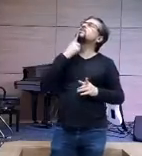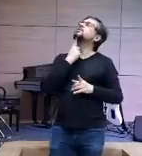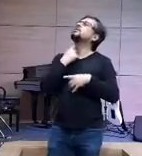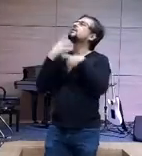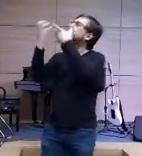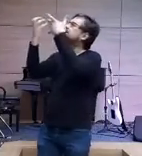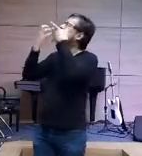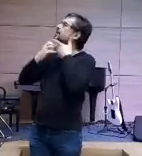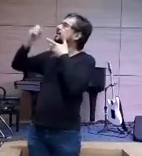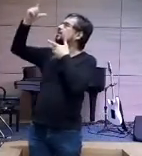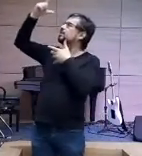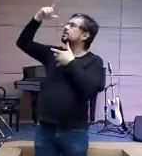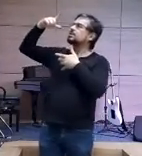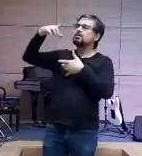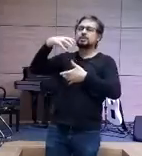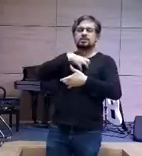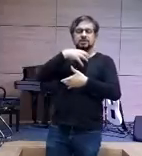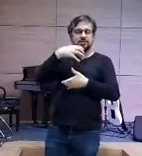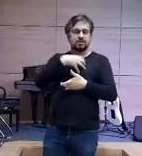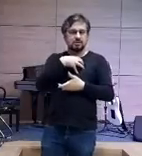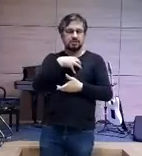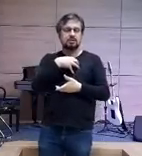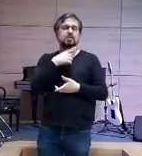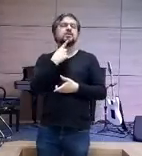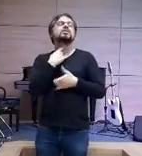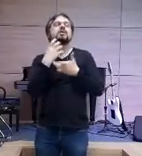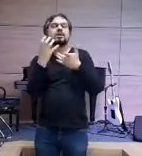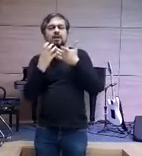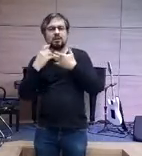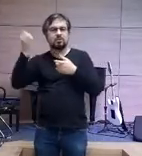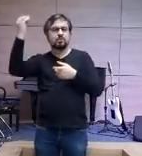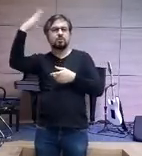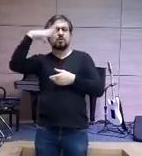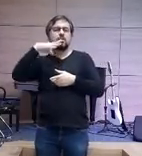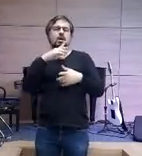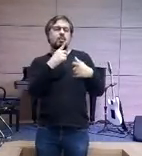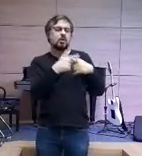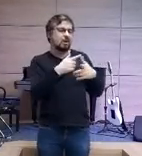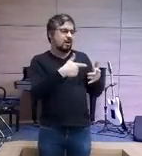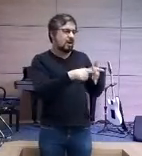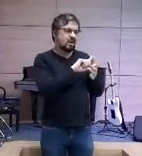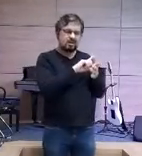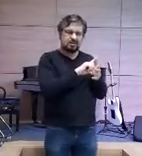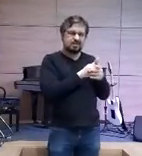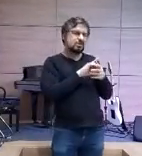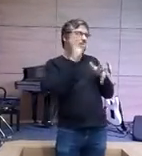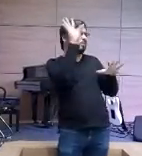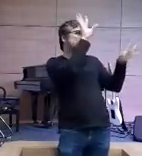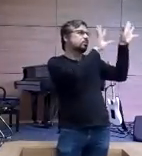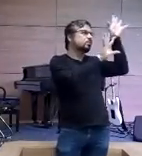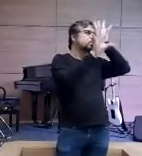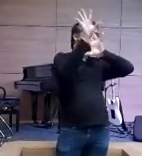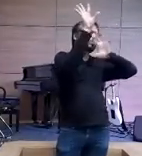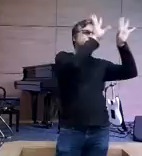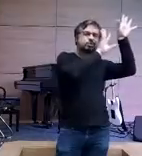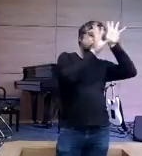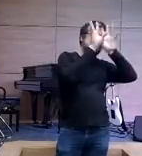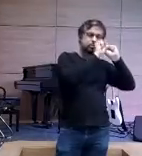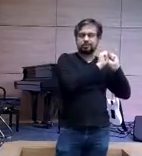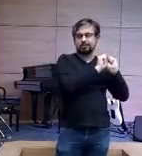estar a presença daquele sol Porque sentiu saudade por muito tempo olhando para as nuvens somente cinzentos